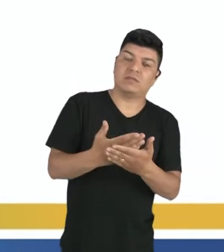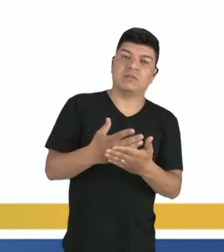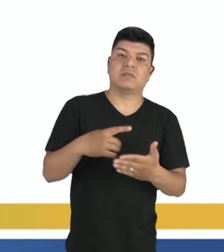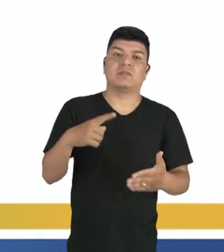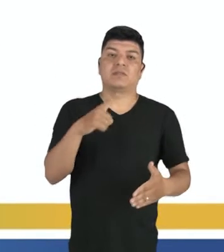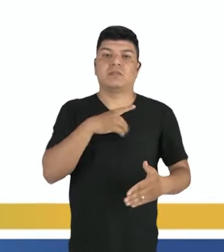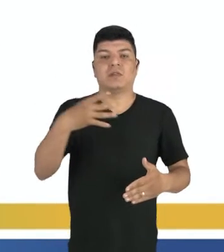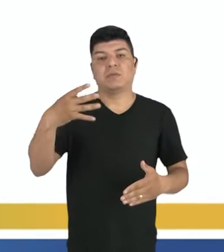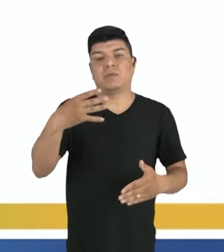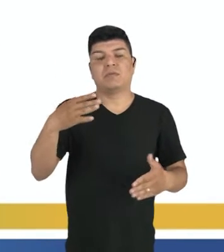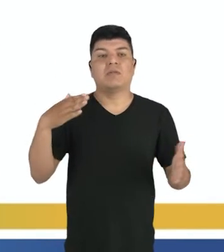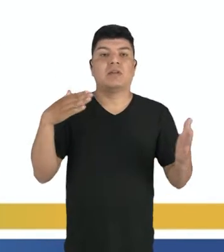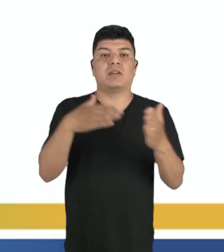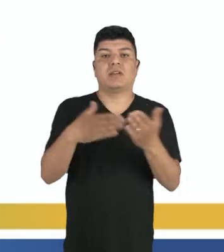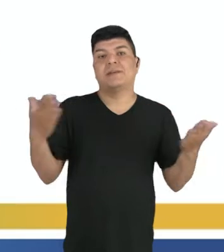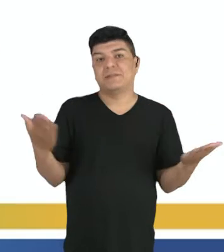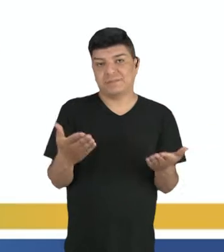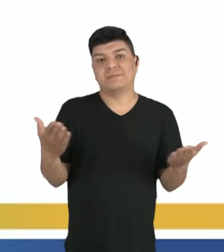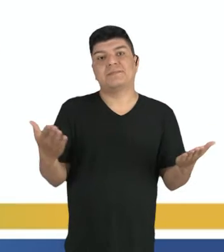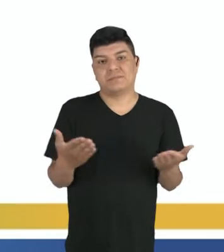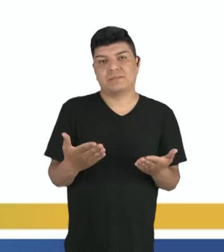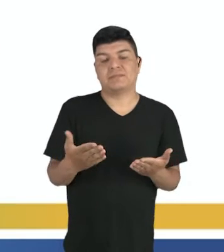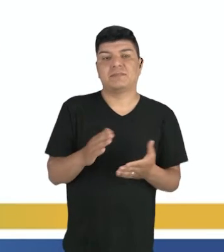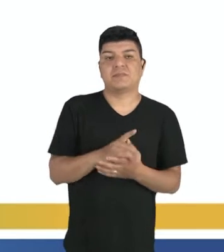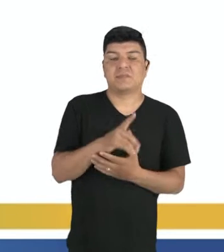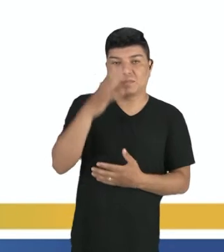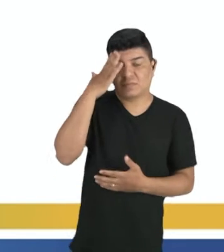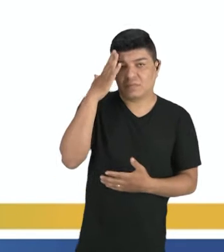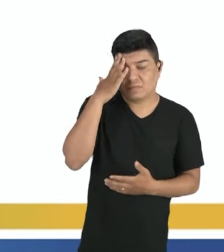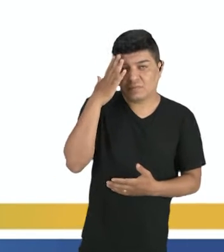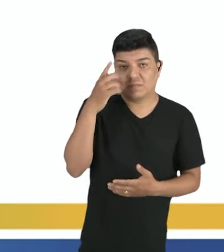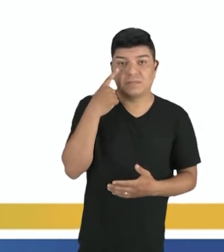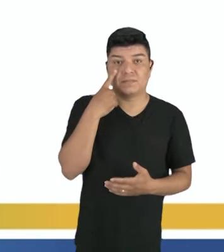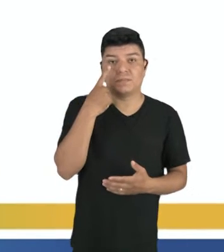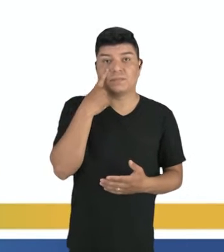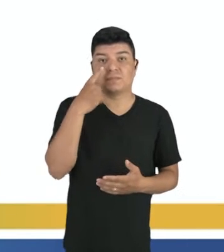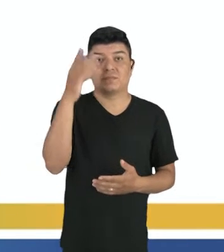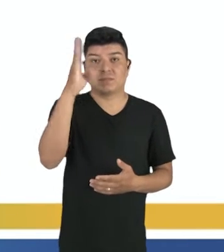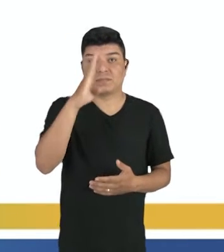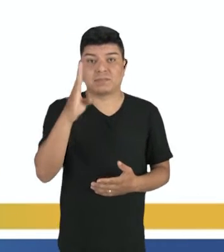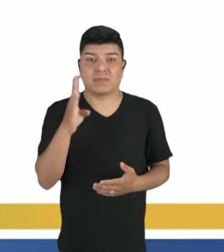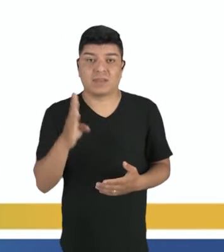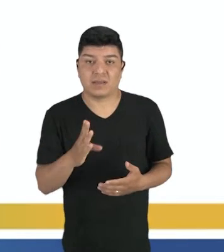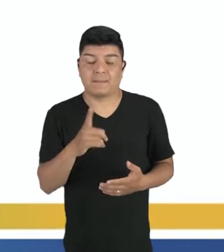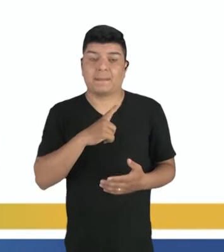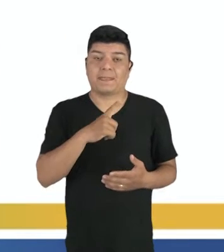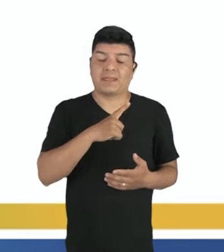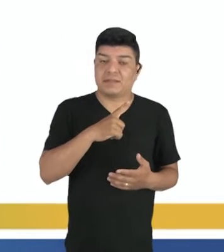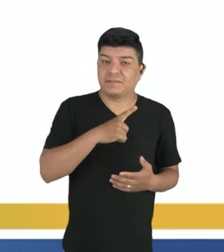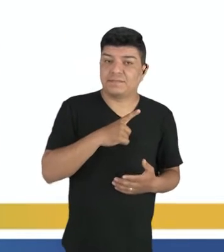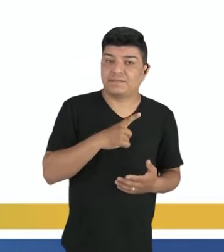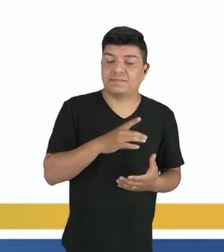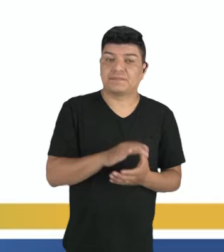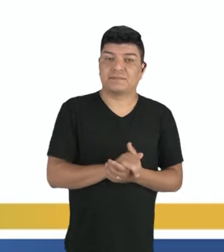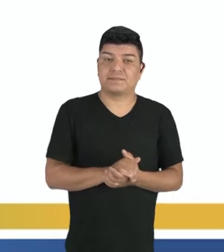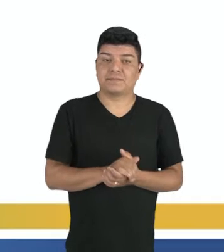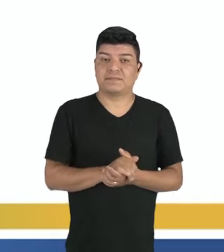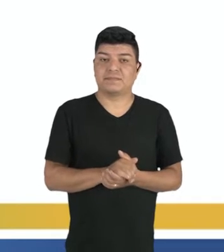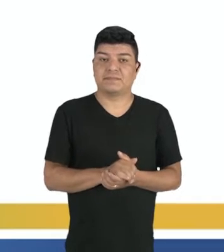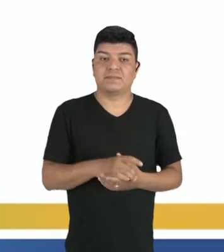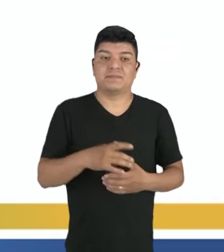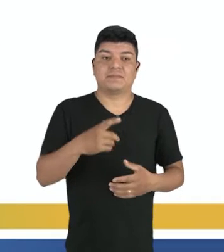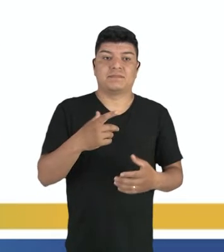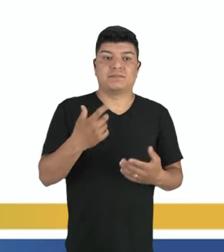aí quarto período até os dias atuais. Hoje, nós sabemos, quando a gente olha a nível de Brasil, nós temos aí um